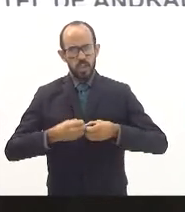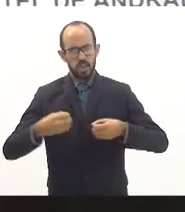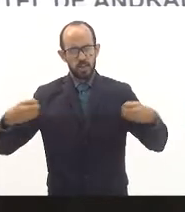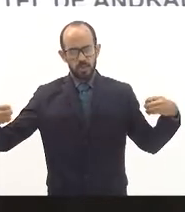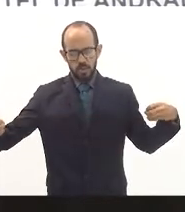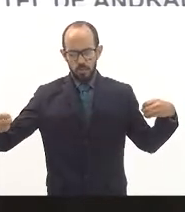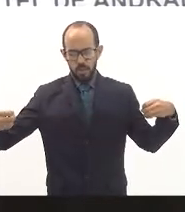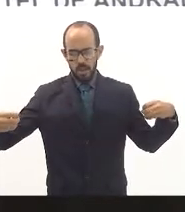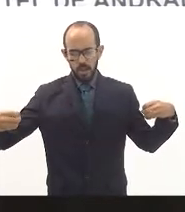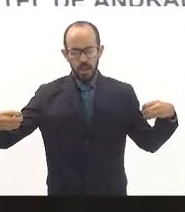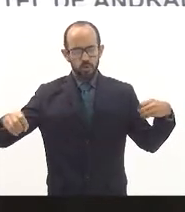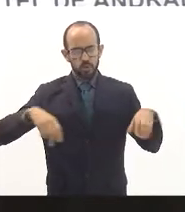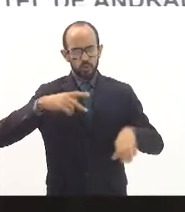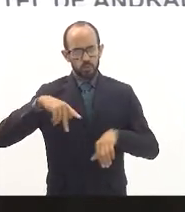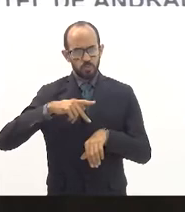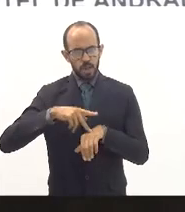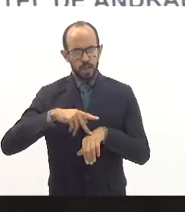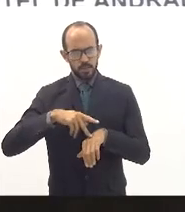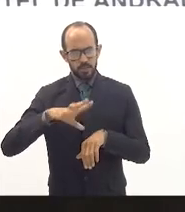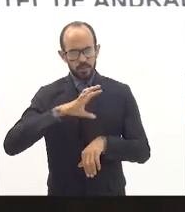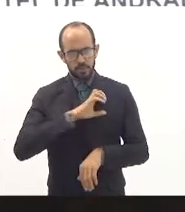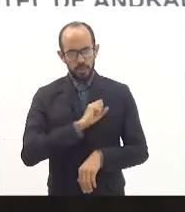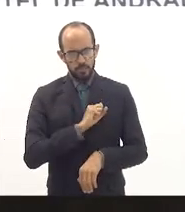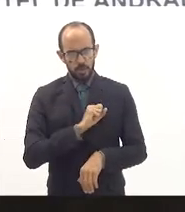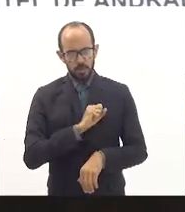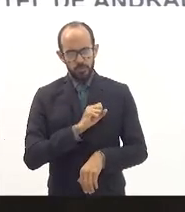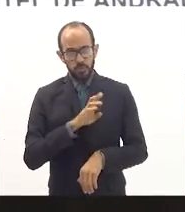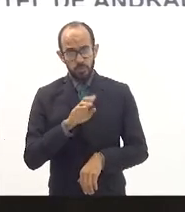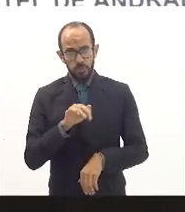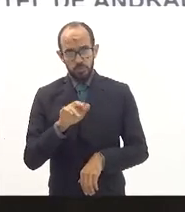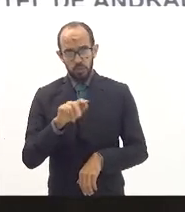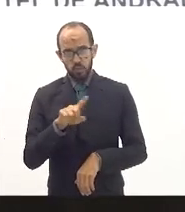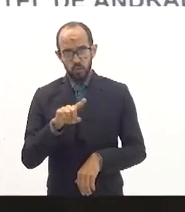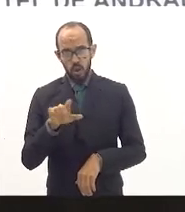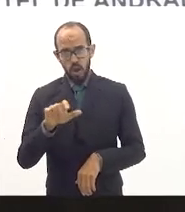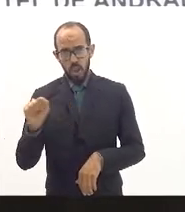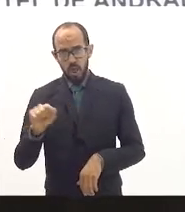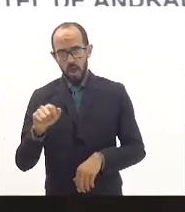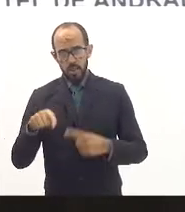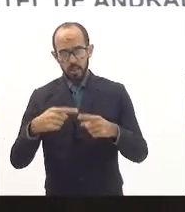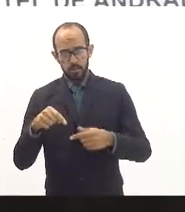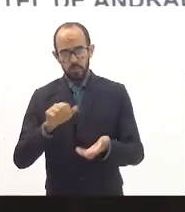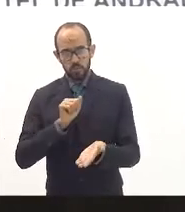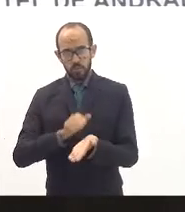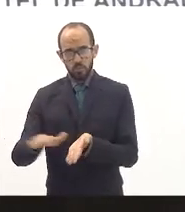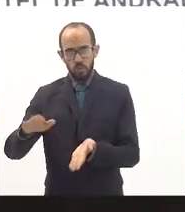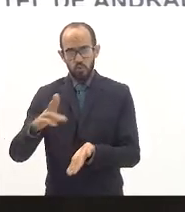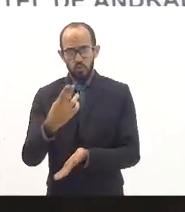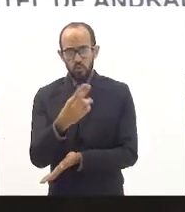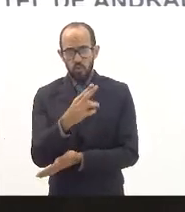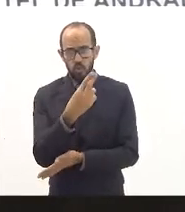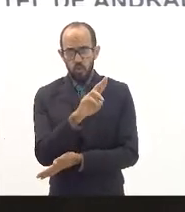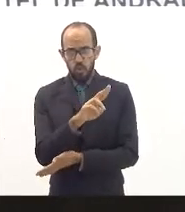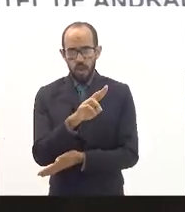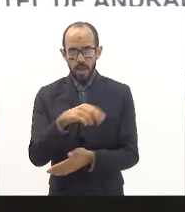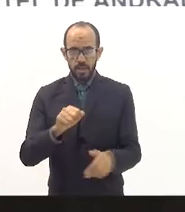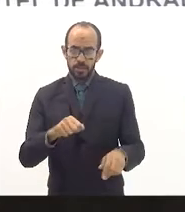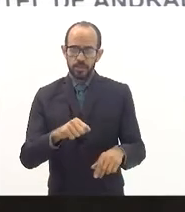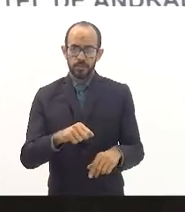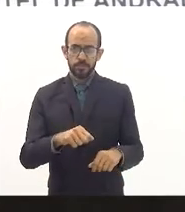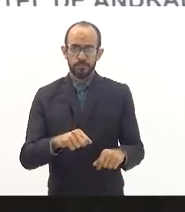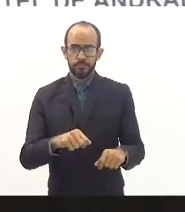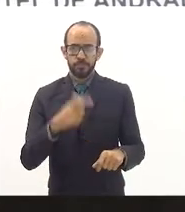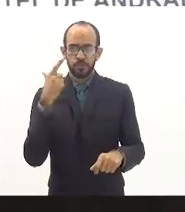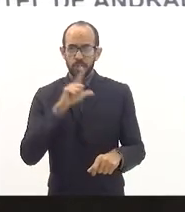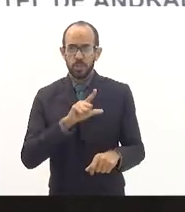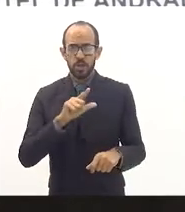tanto amava. Brizola, expulso do Uruguai depois de alguns anos de exílio e confinamento,